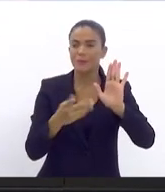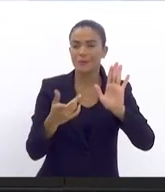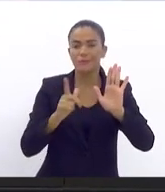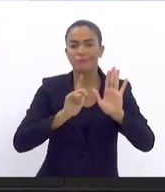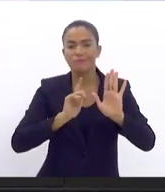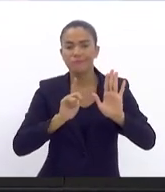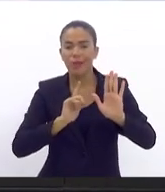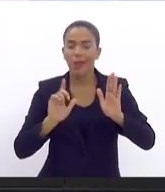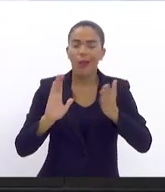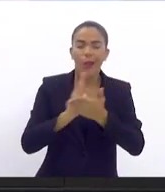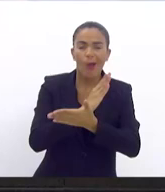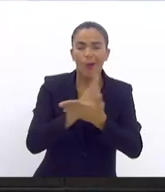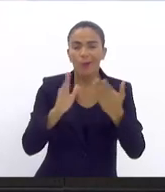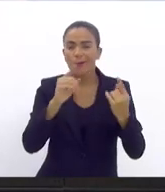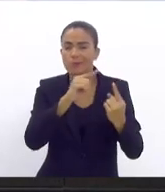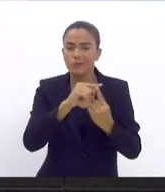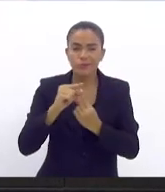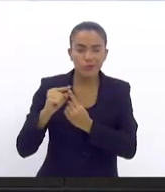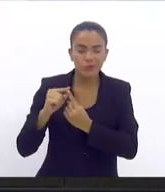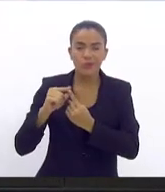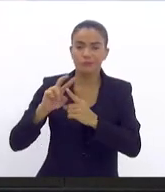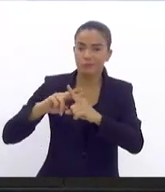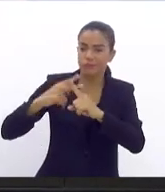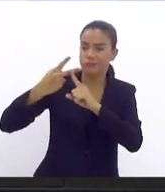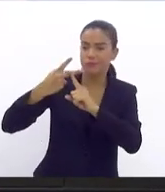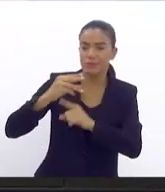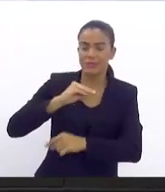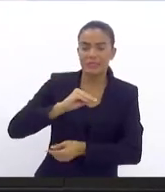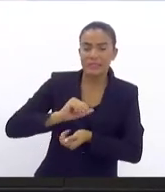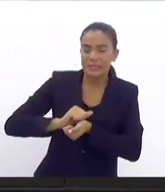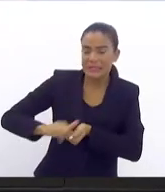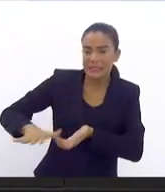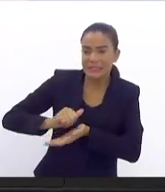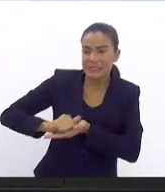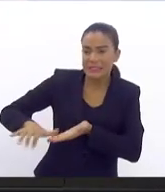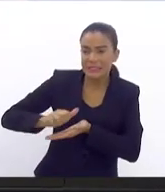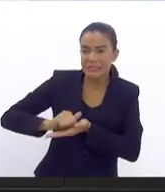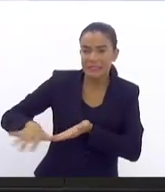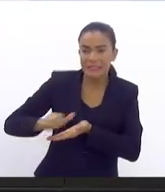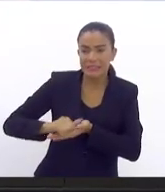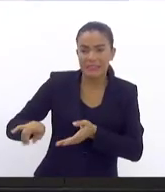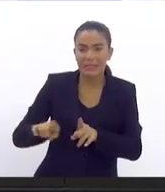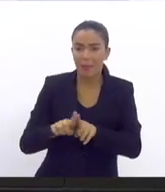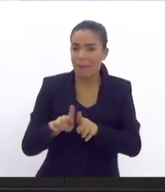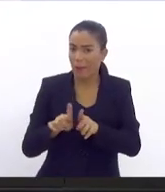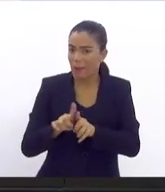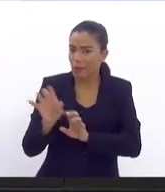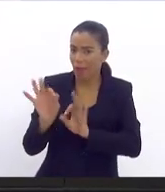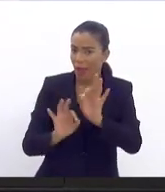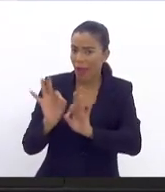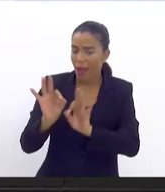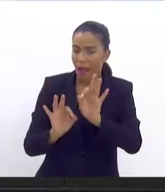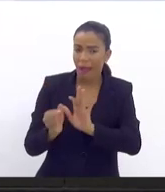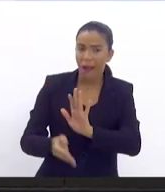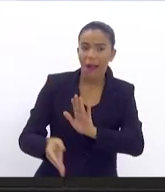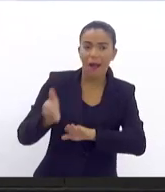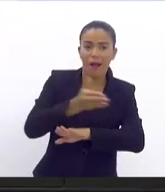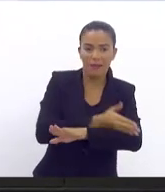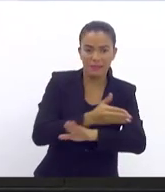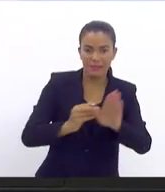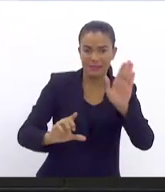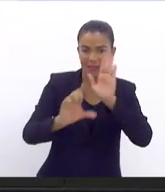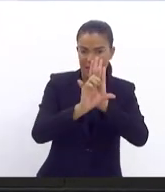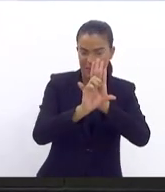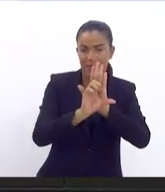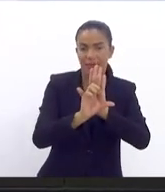têm algum tipo de aumento de despesa que não está prevista na lei orgânica em vigor, na lei orçamentária em vigor, para